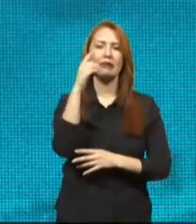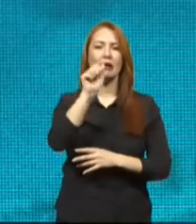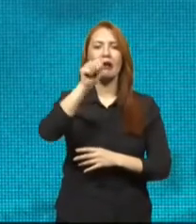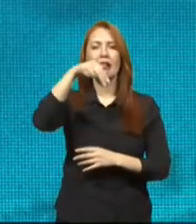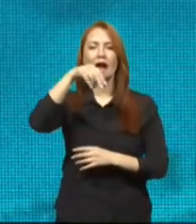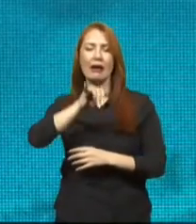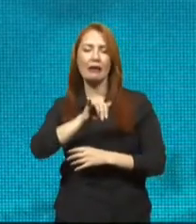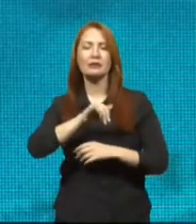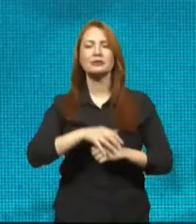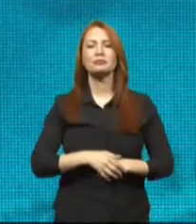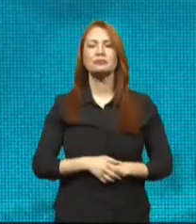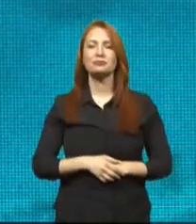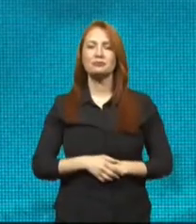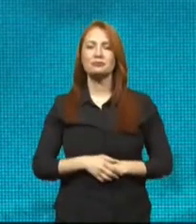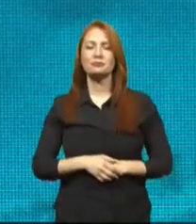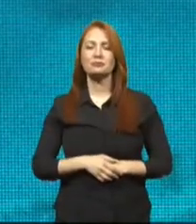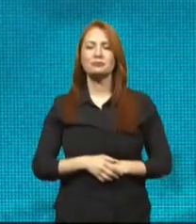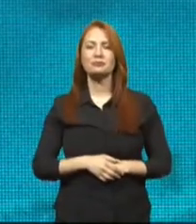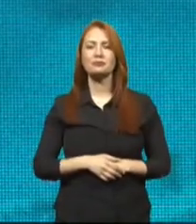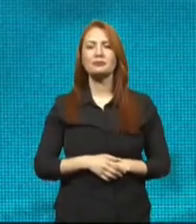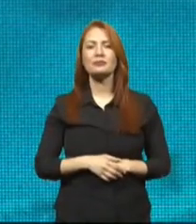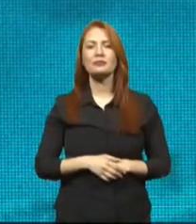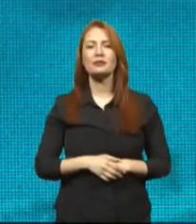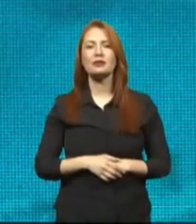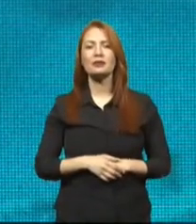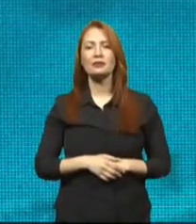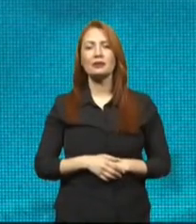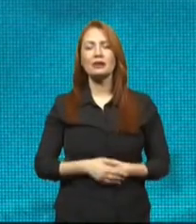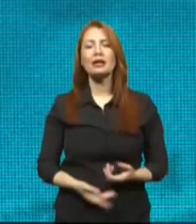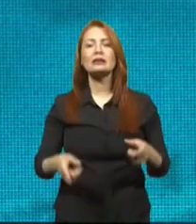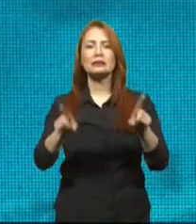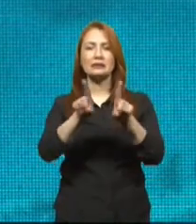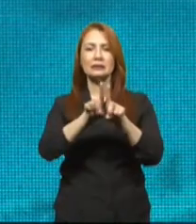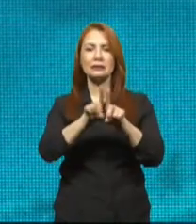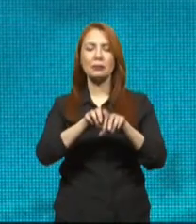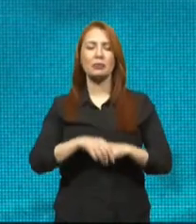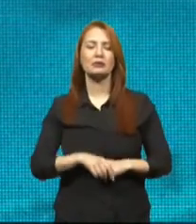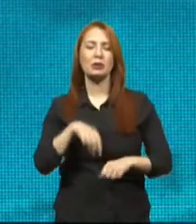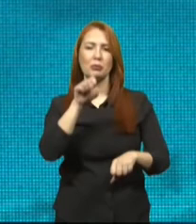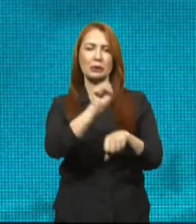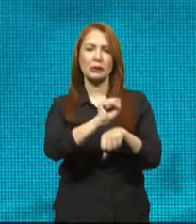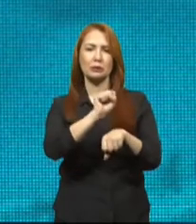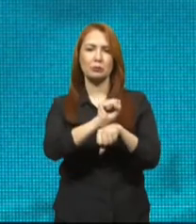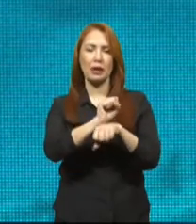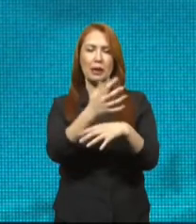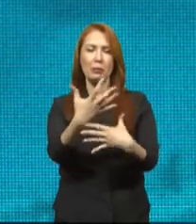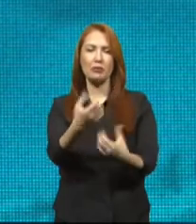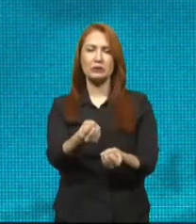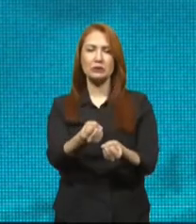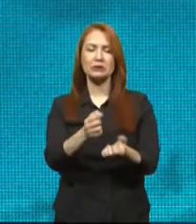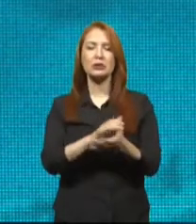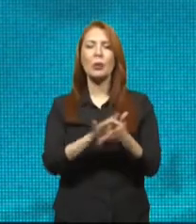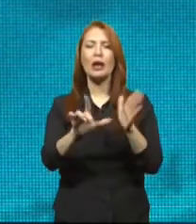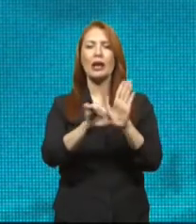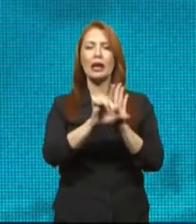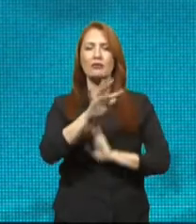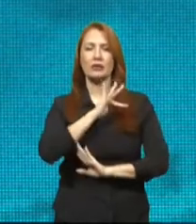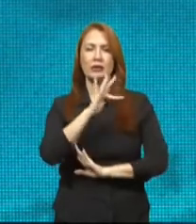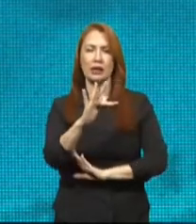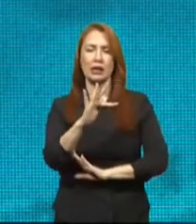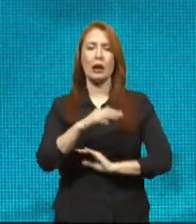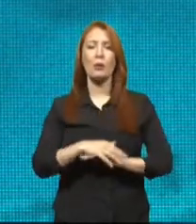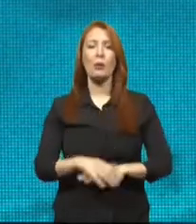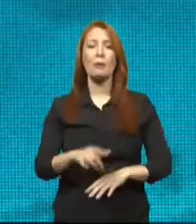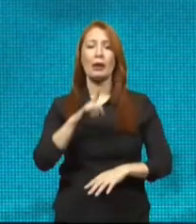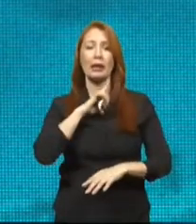estadual. Queria dizer também que nós estamos na iminência de aprovar a lei federal, que vai permitir com que empresas também façam esse tipo